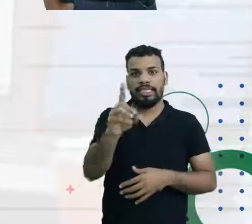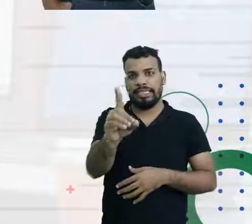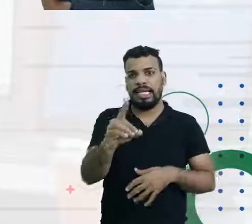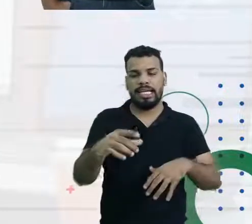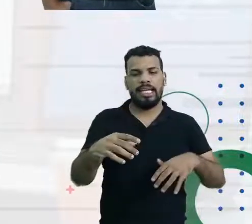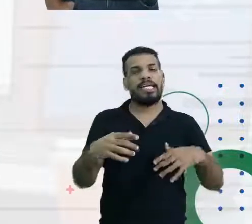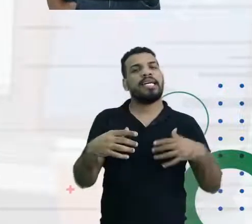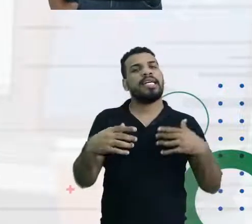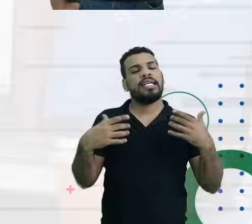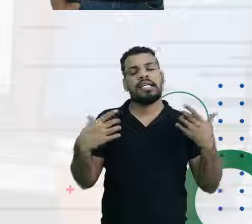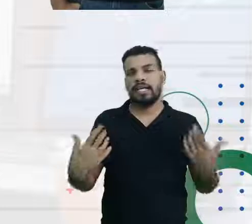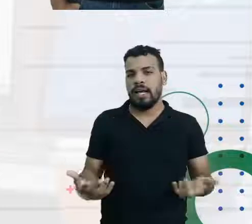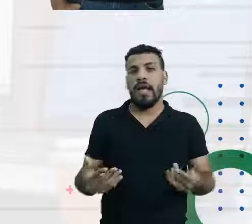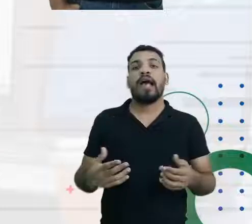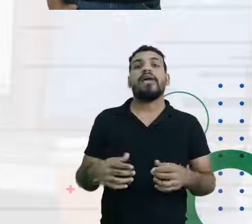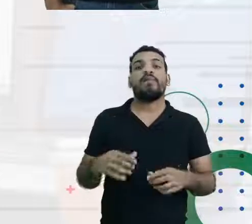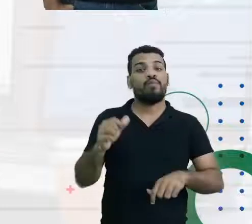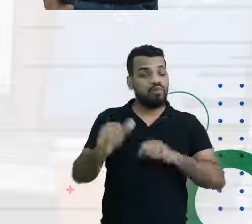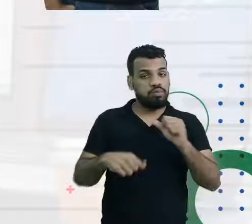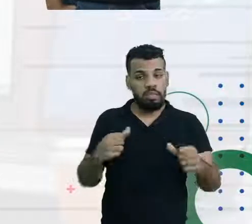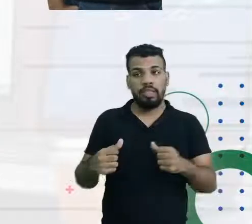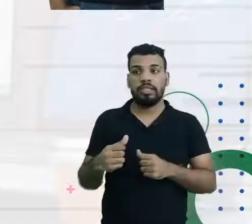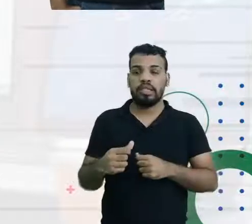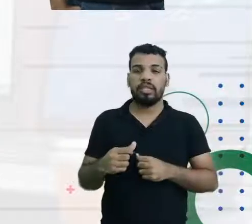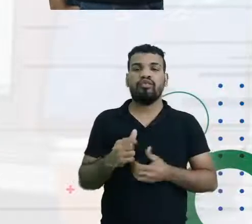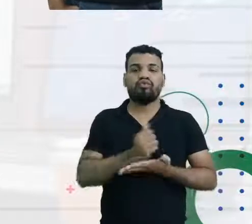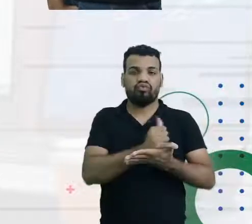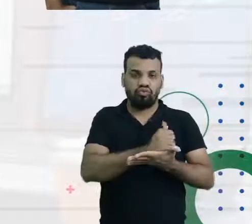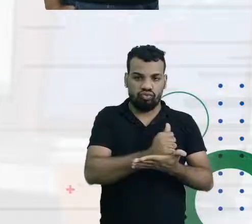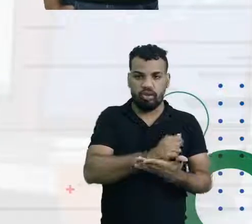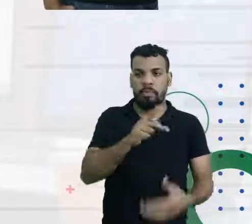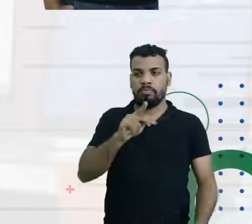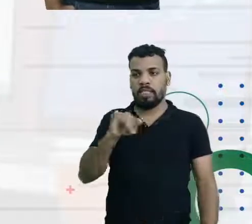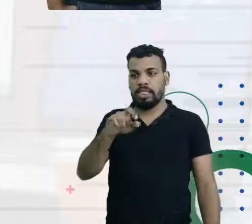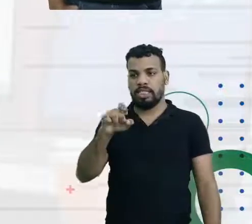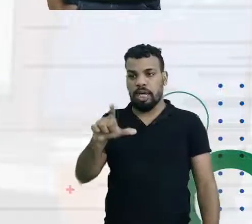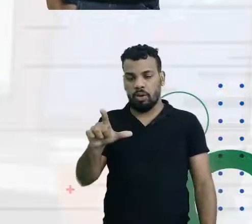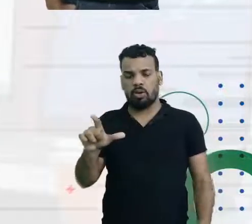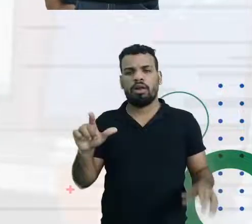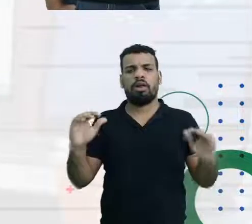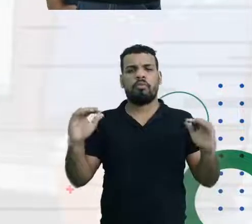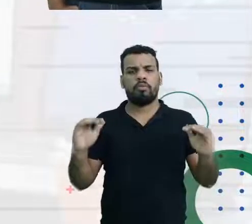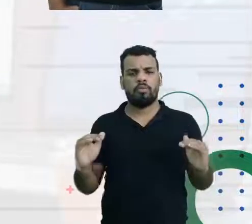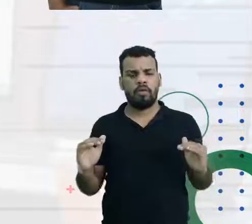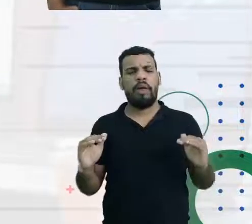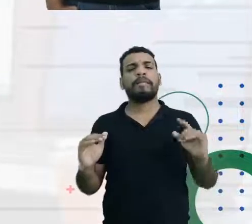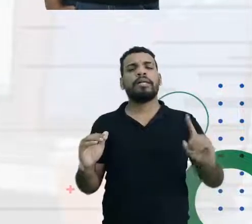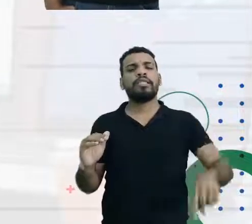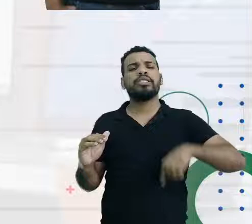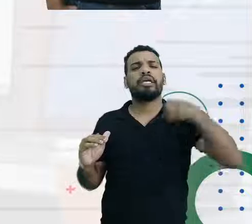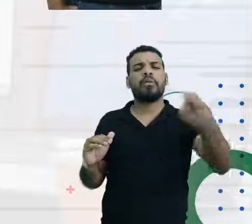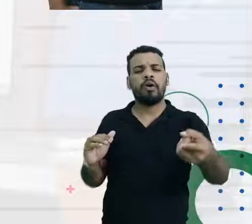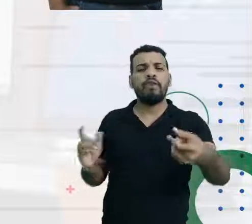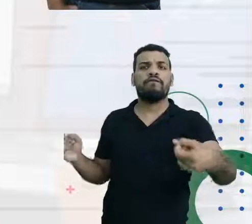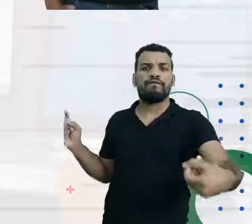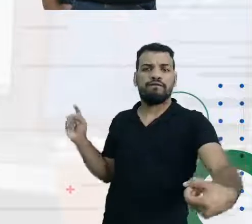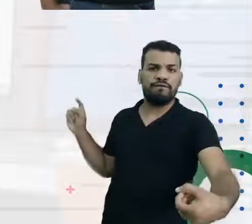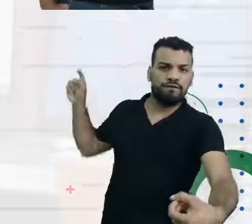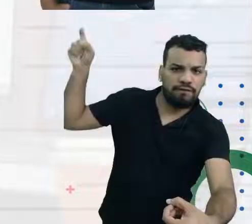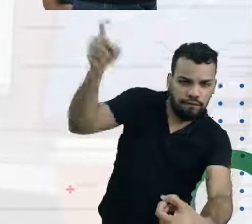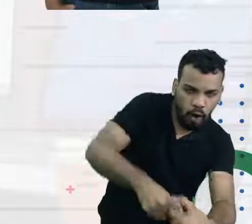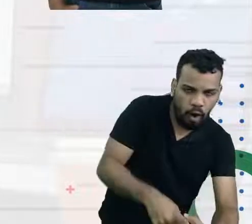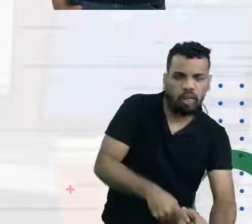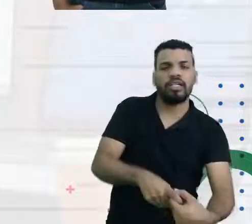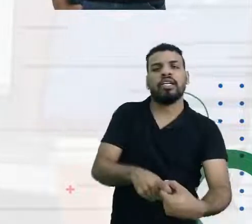poligonais, a pixel art e os games em pixel dão uma desacelerada, mas depois dos anos 2000 voltam com